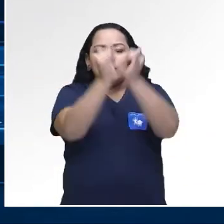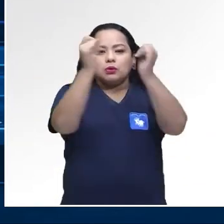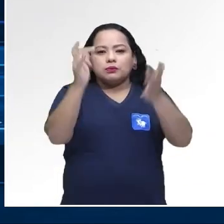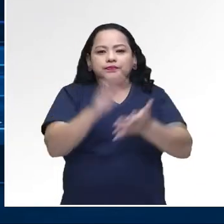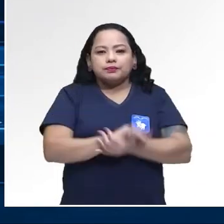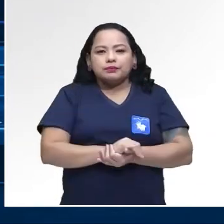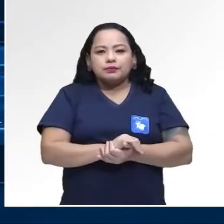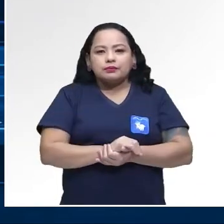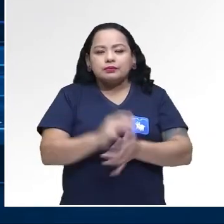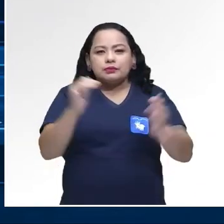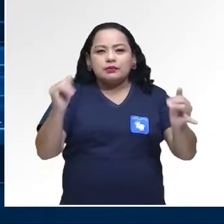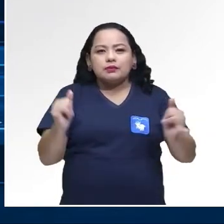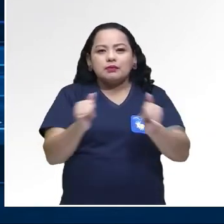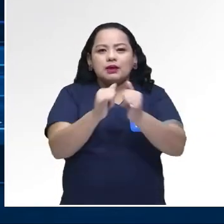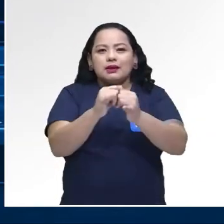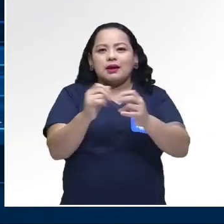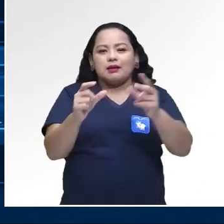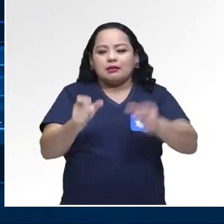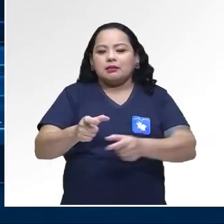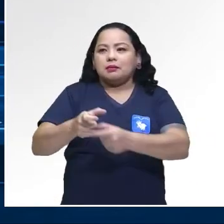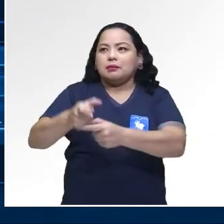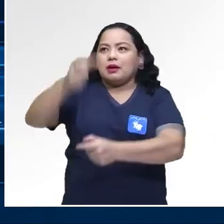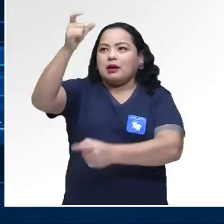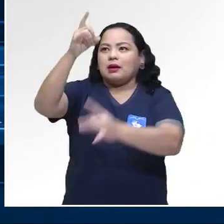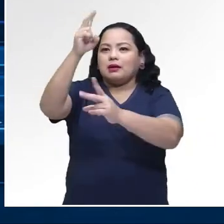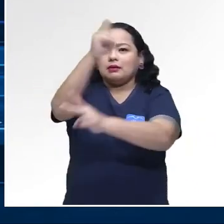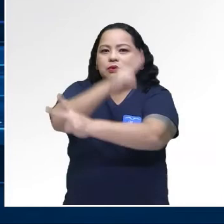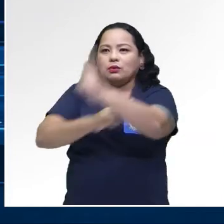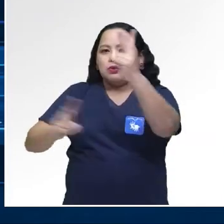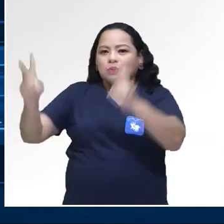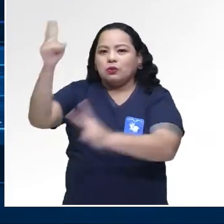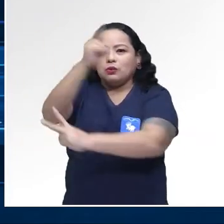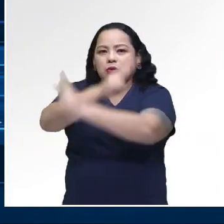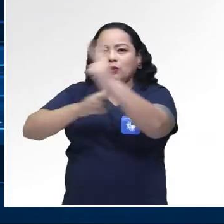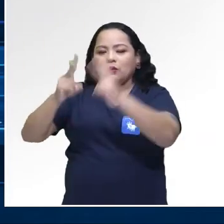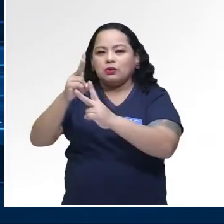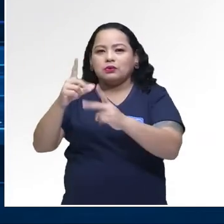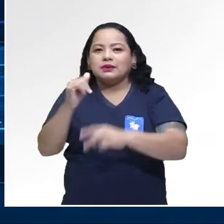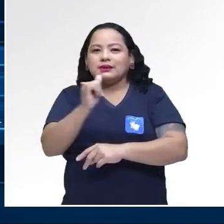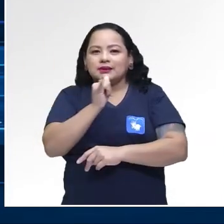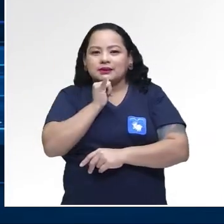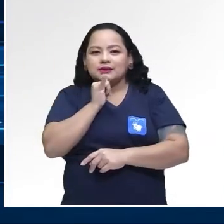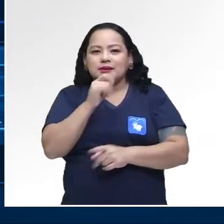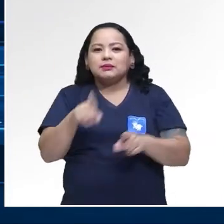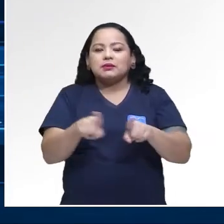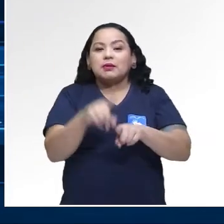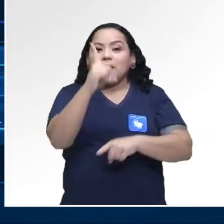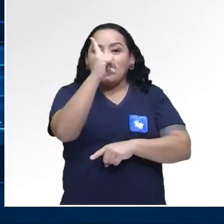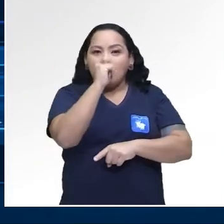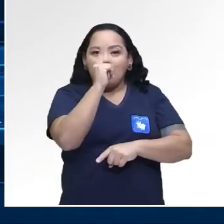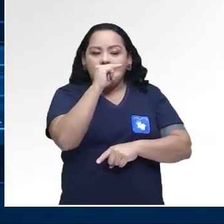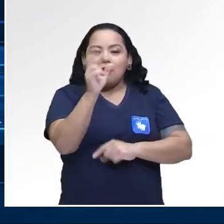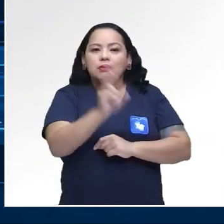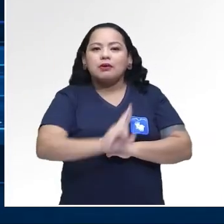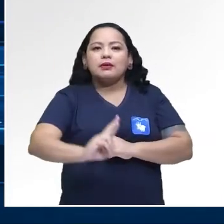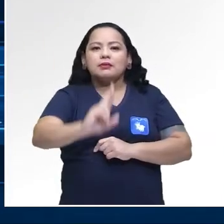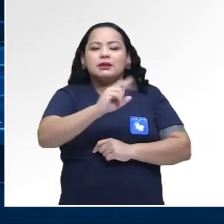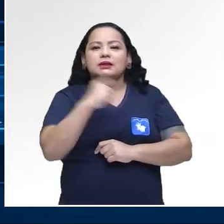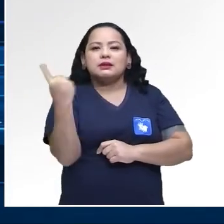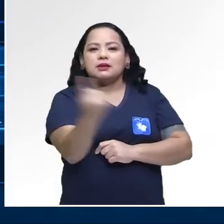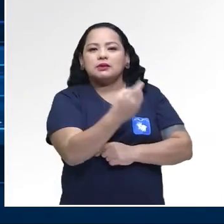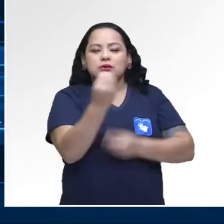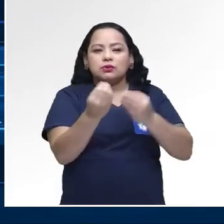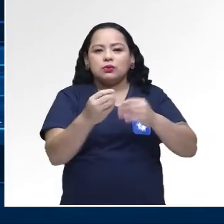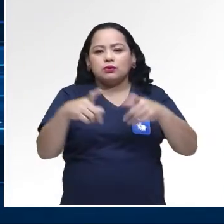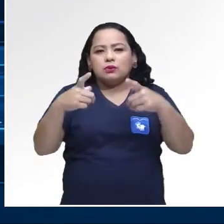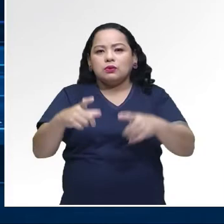usina eólica, na nossa primeira lâmpada. A gente tem essa água que representa aqui para a gente a